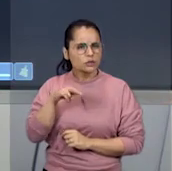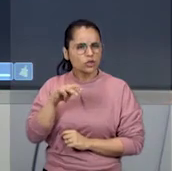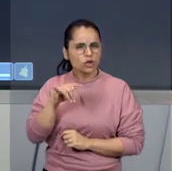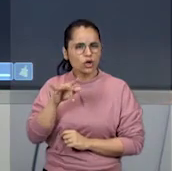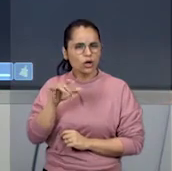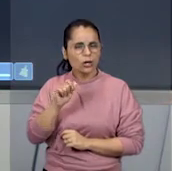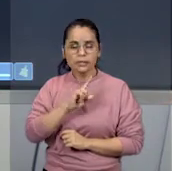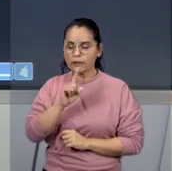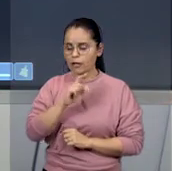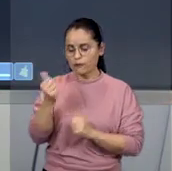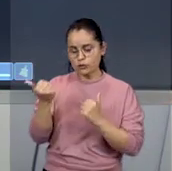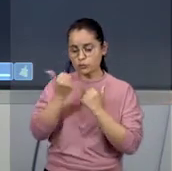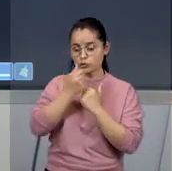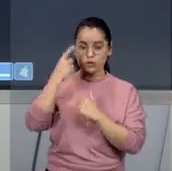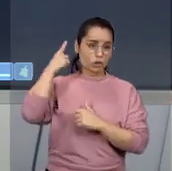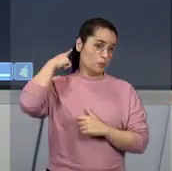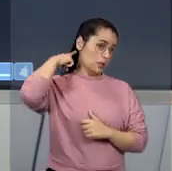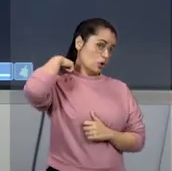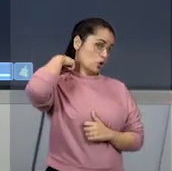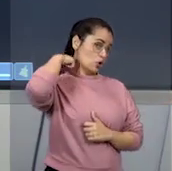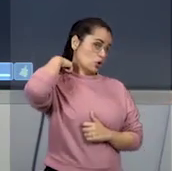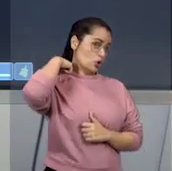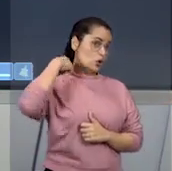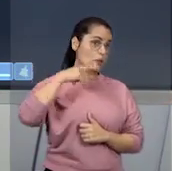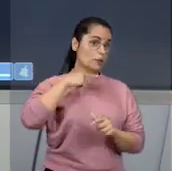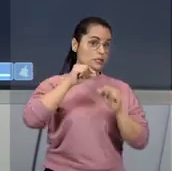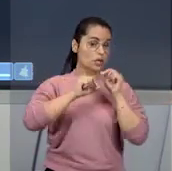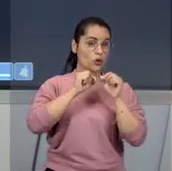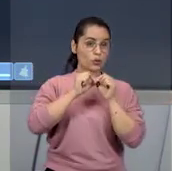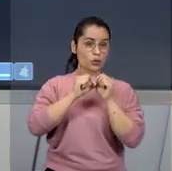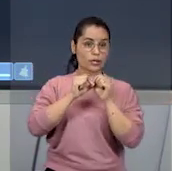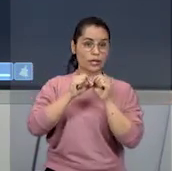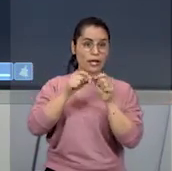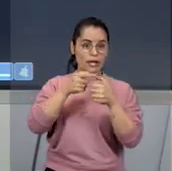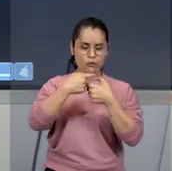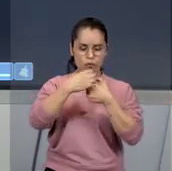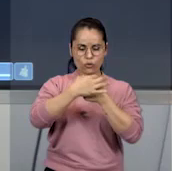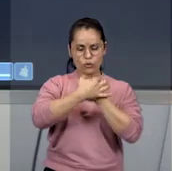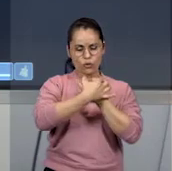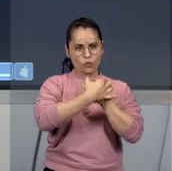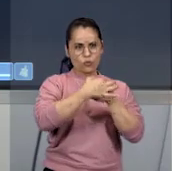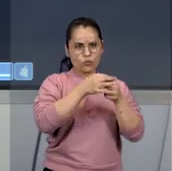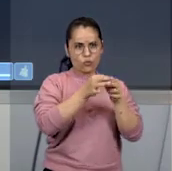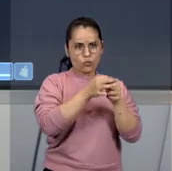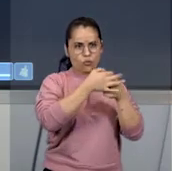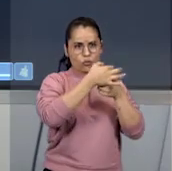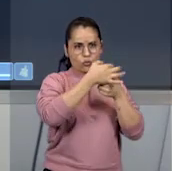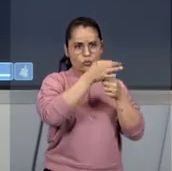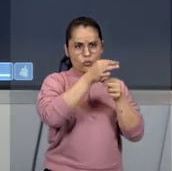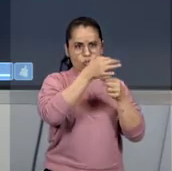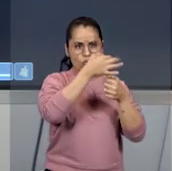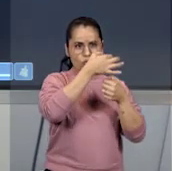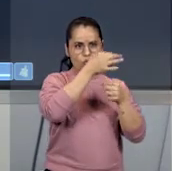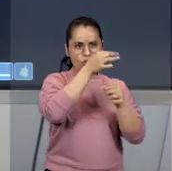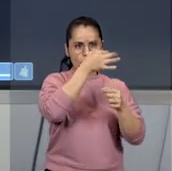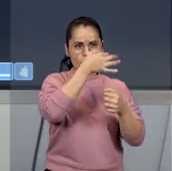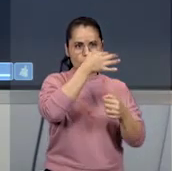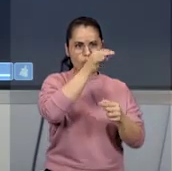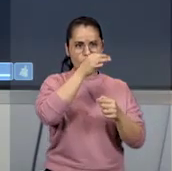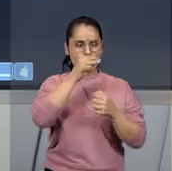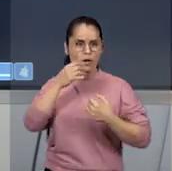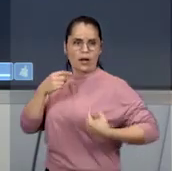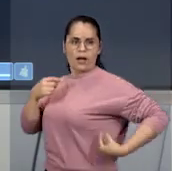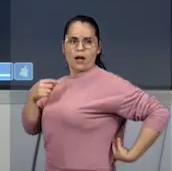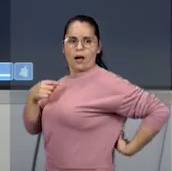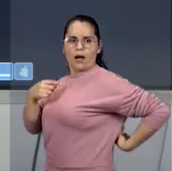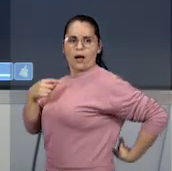ela foi substituída pela coluna vertebral, mas nós temos entre um disco de uma vértebra e outro, um resquício da